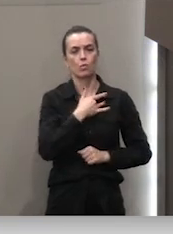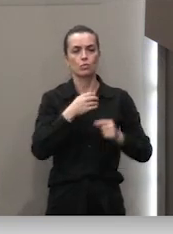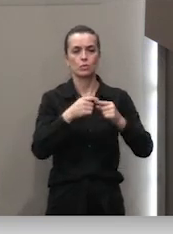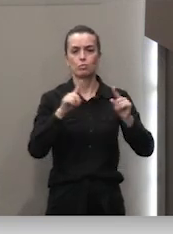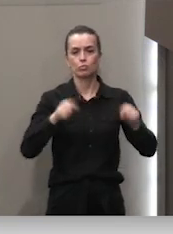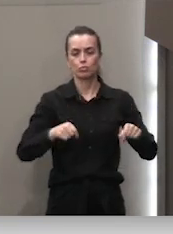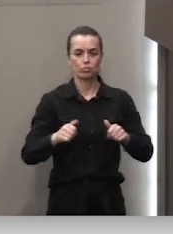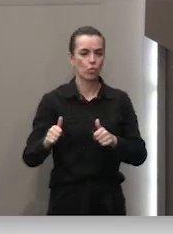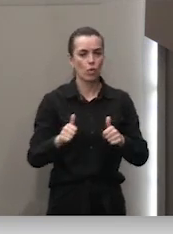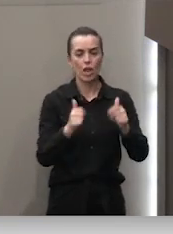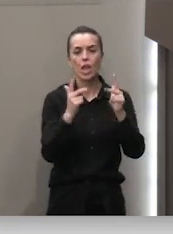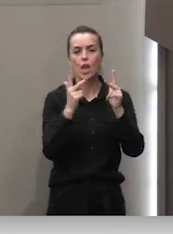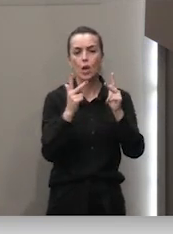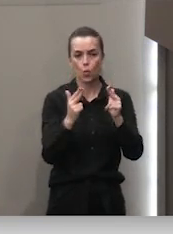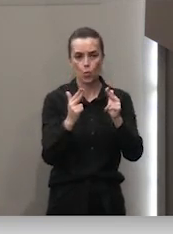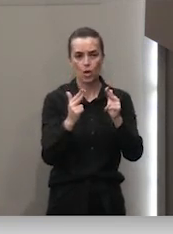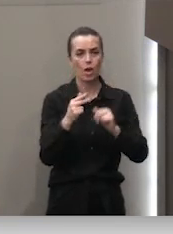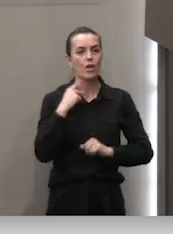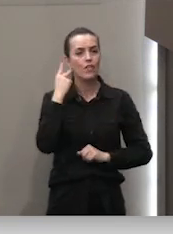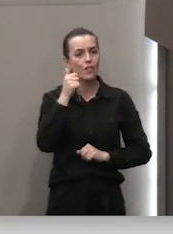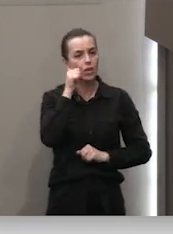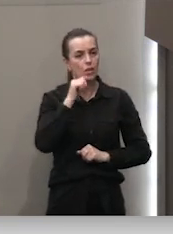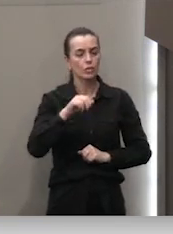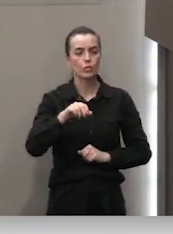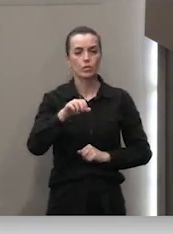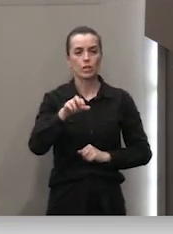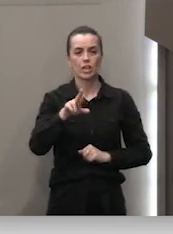como a vereadora Regina acabou de falar aqui.